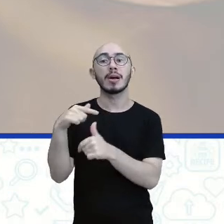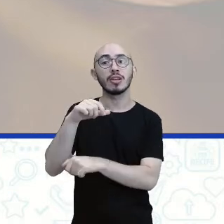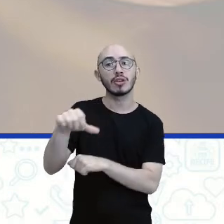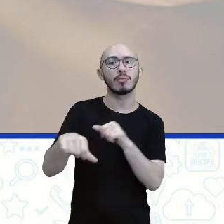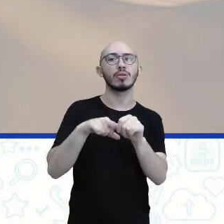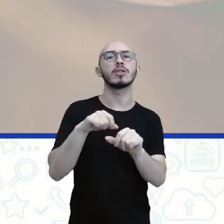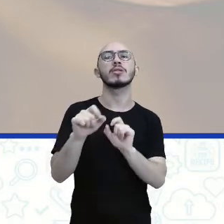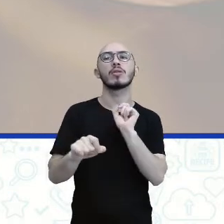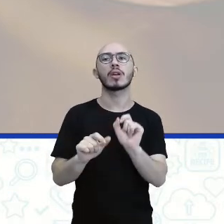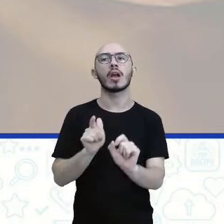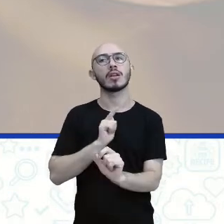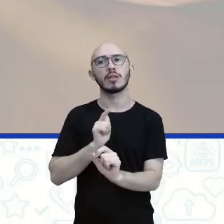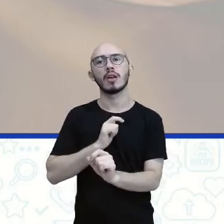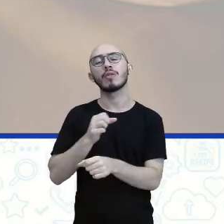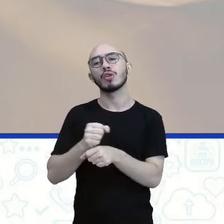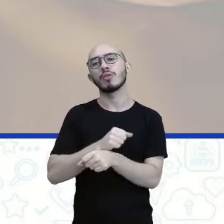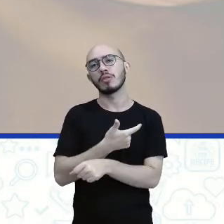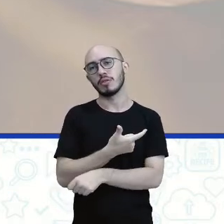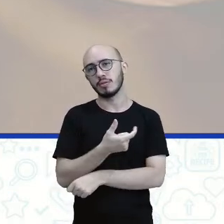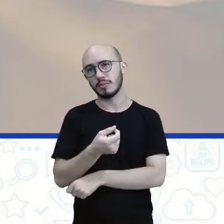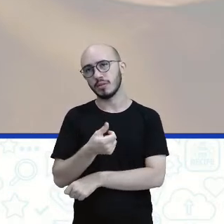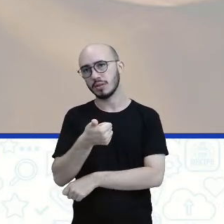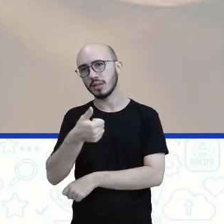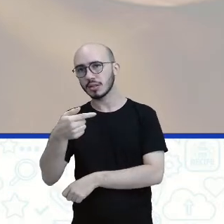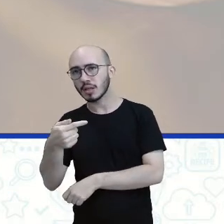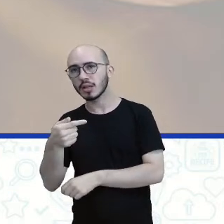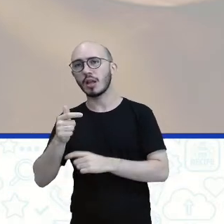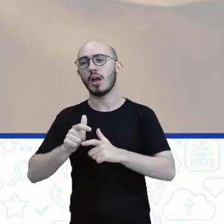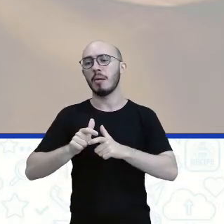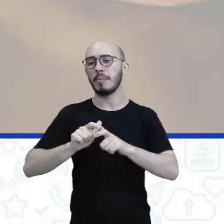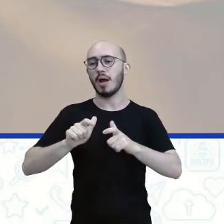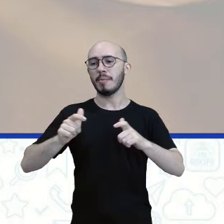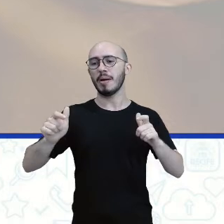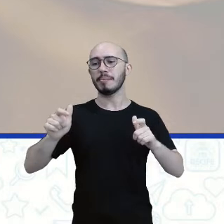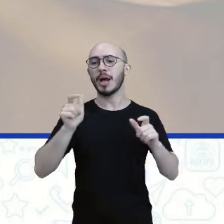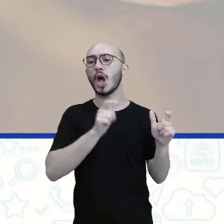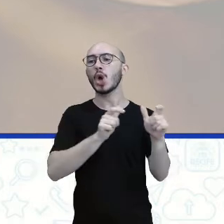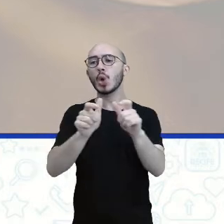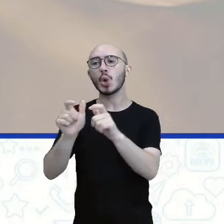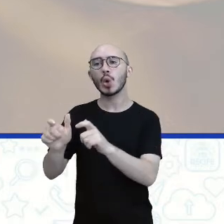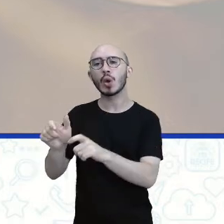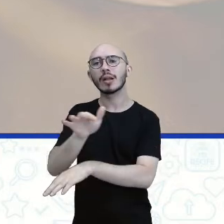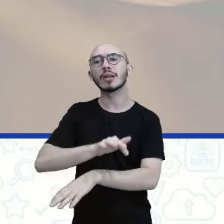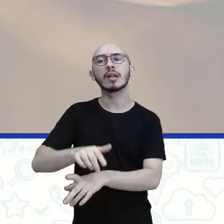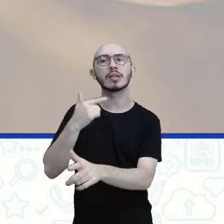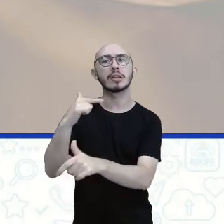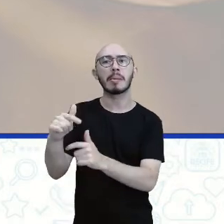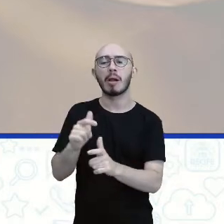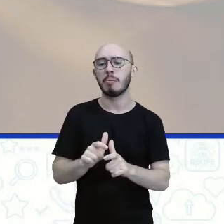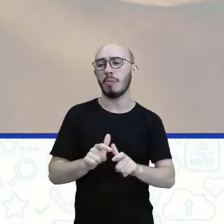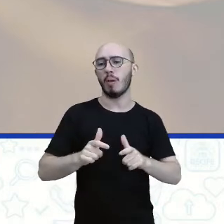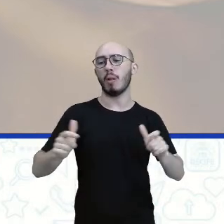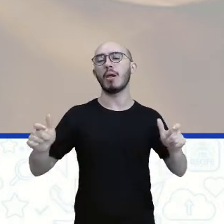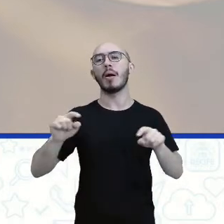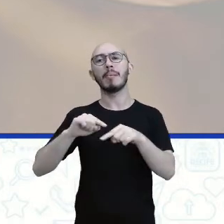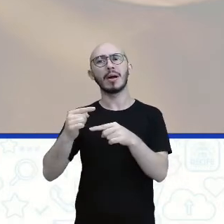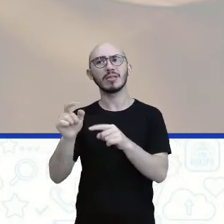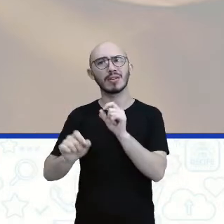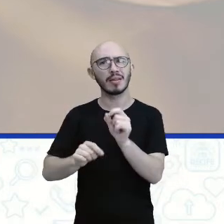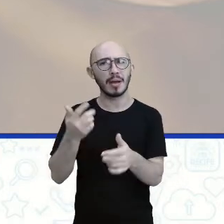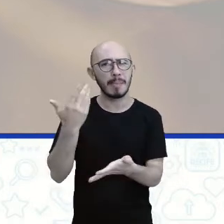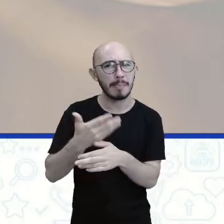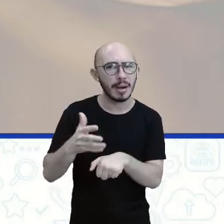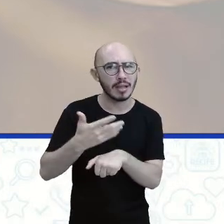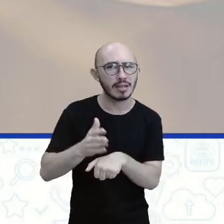2017, elas vinham com a ideia de que ia ampliar os postos de trabalho. Será que isso foi que ampliou mesmo quando foi posto em